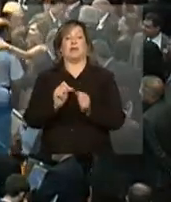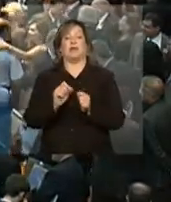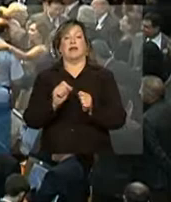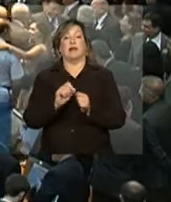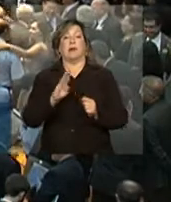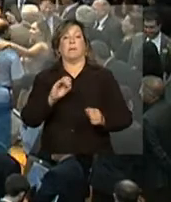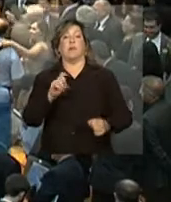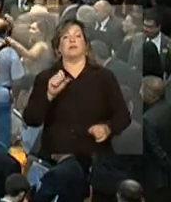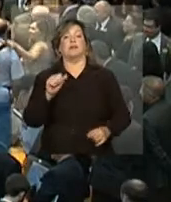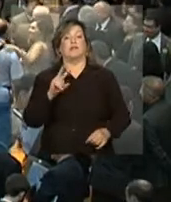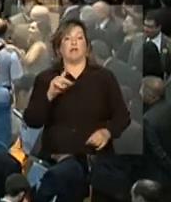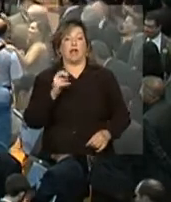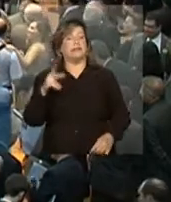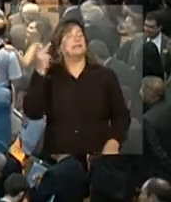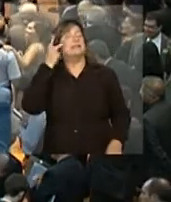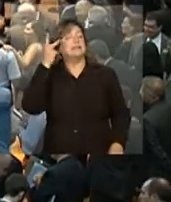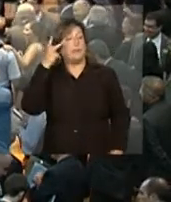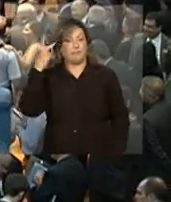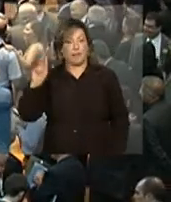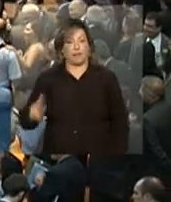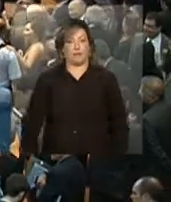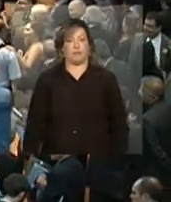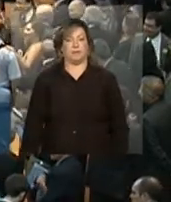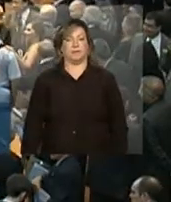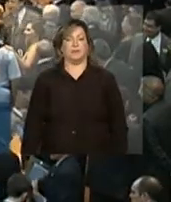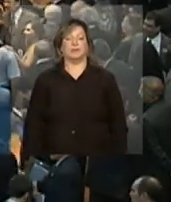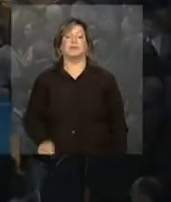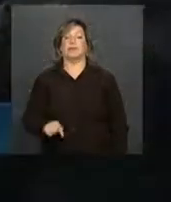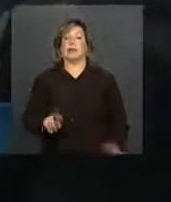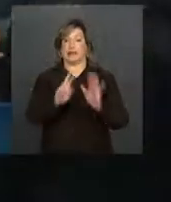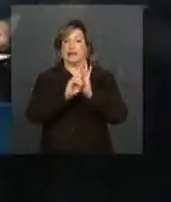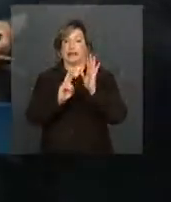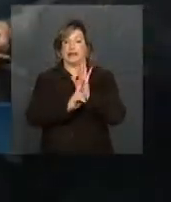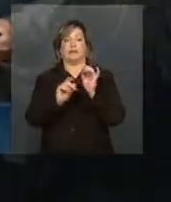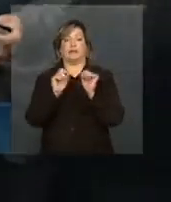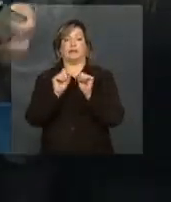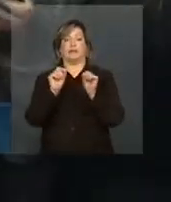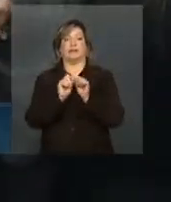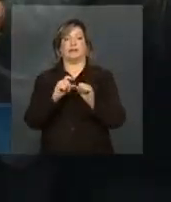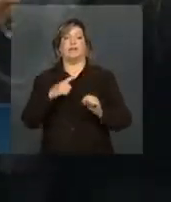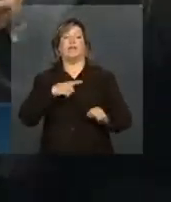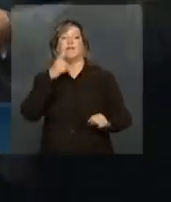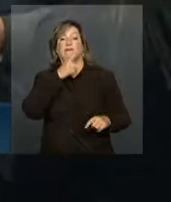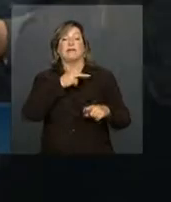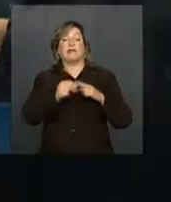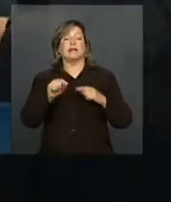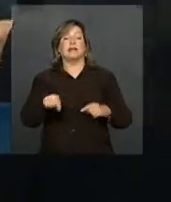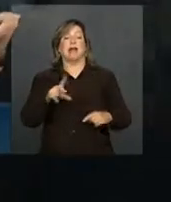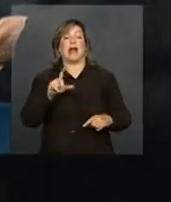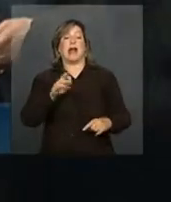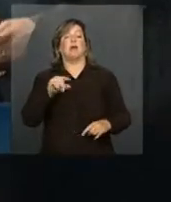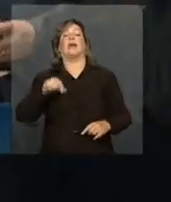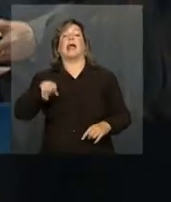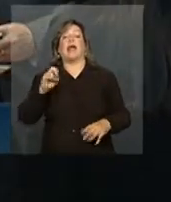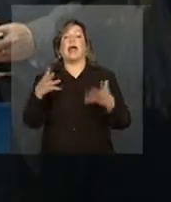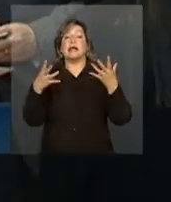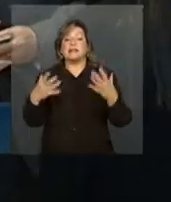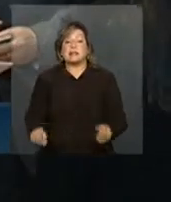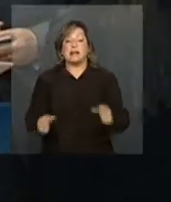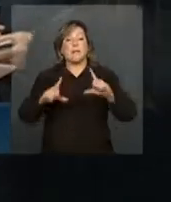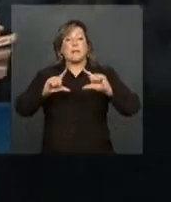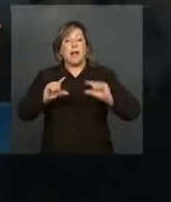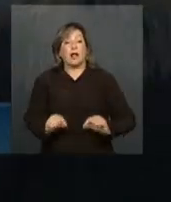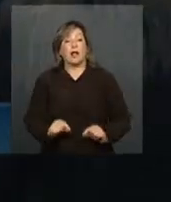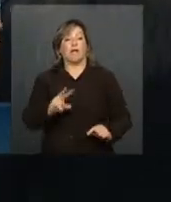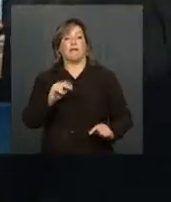bolsa de valores de São Paulo pelas regras estabelecidas vencia o leilão quem aceitasse receber o menor valor pela